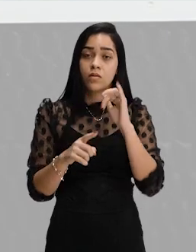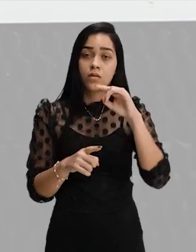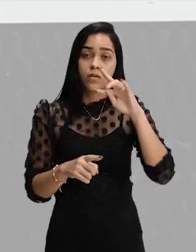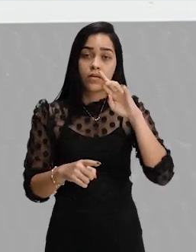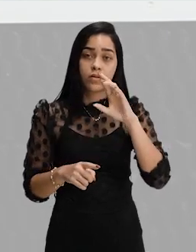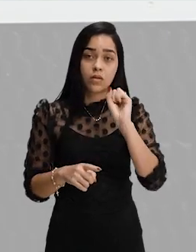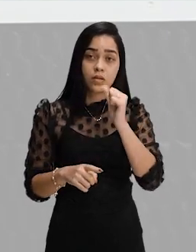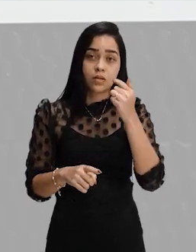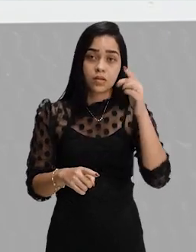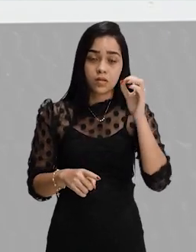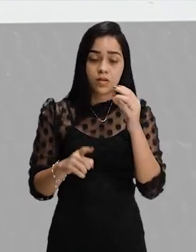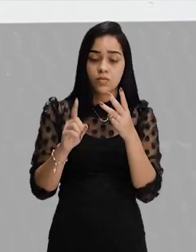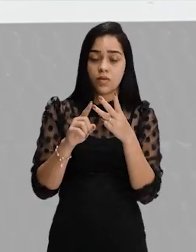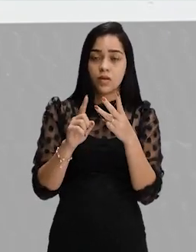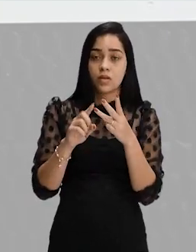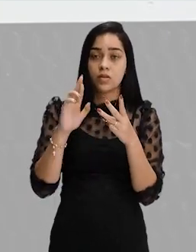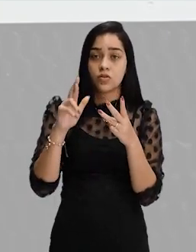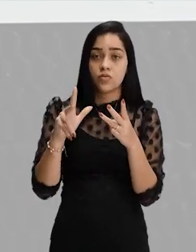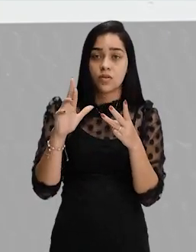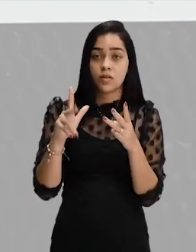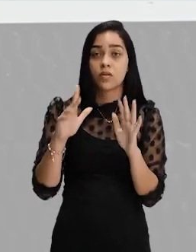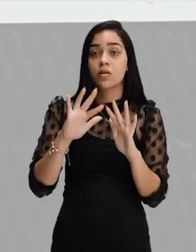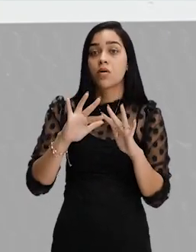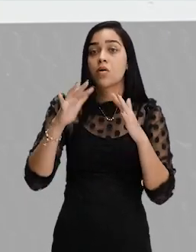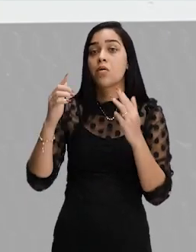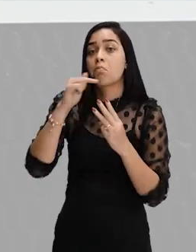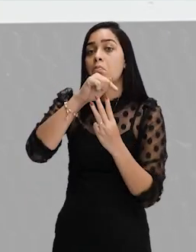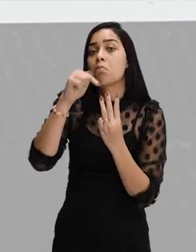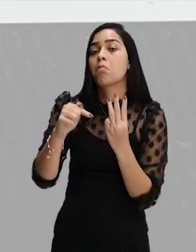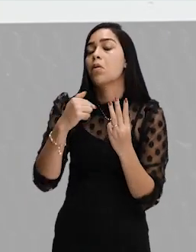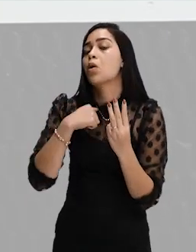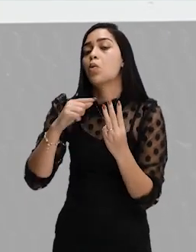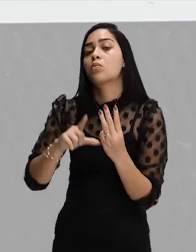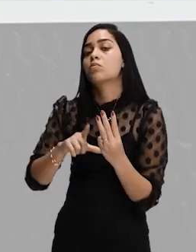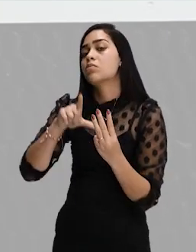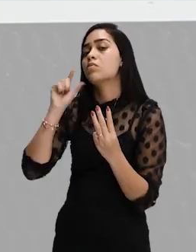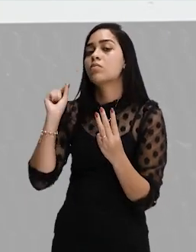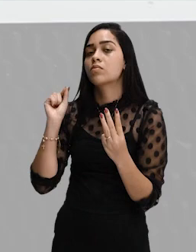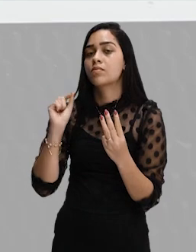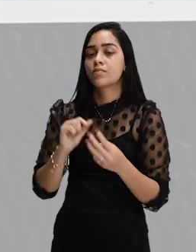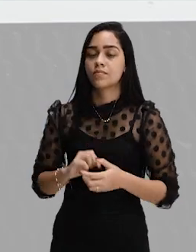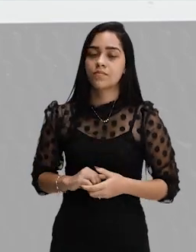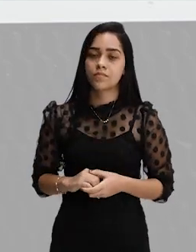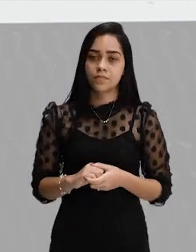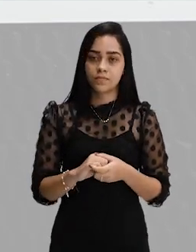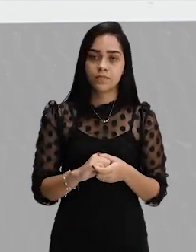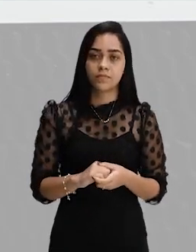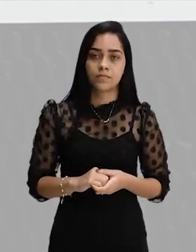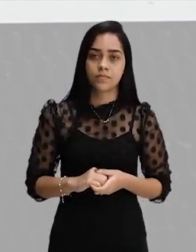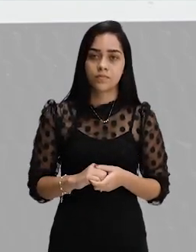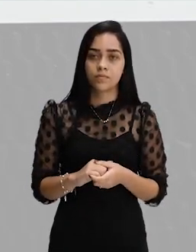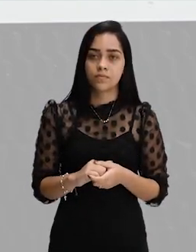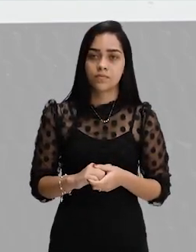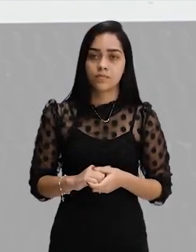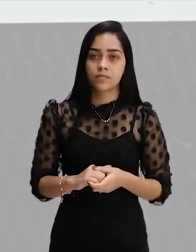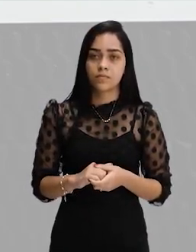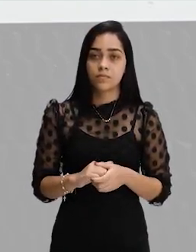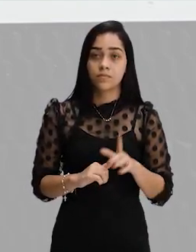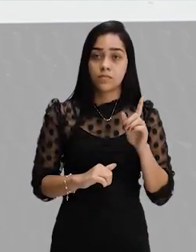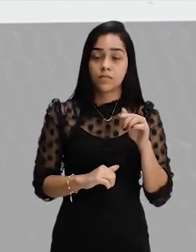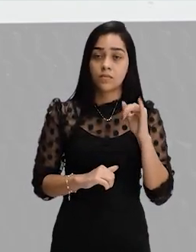interseção e diferença. Tá? Qual é a operação que coloca os elementos comuns dentro do mesmo conjunto? É